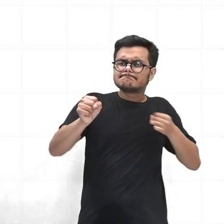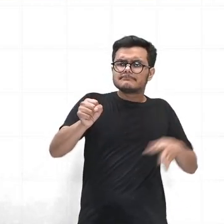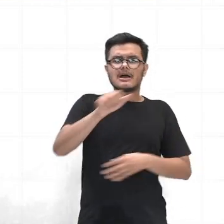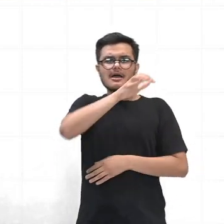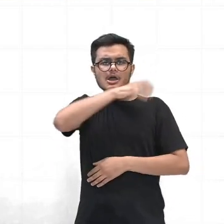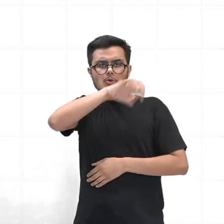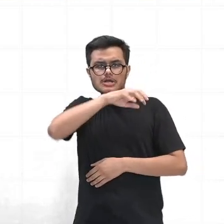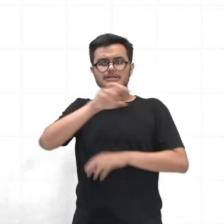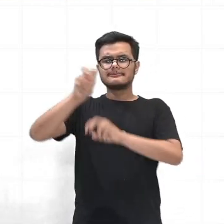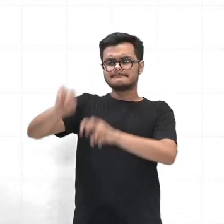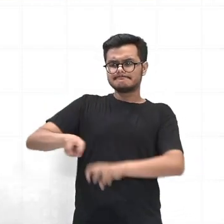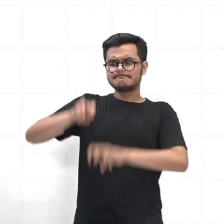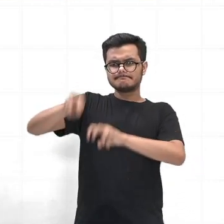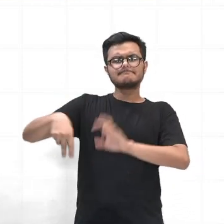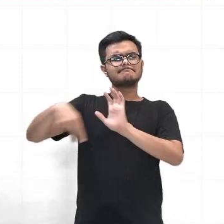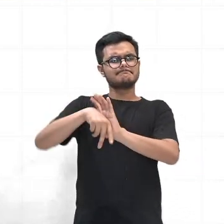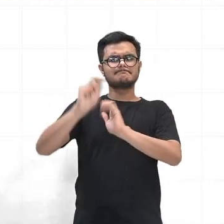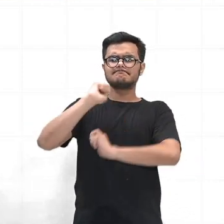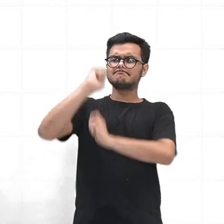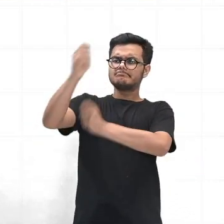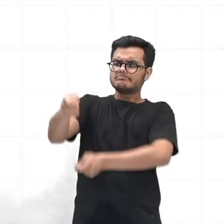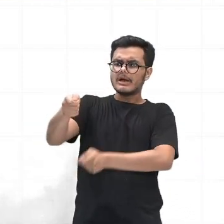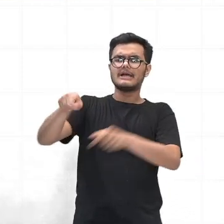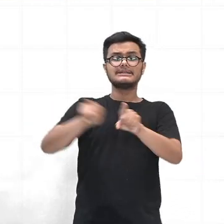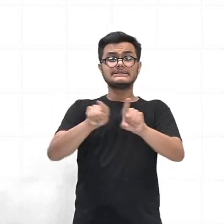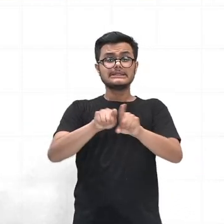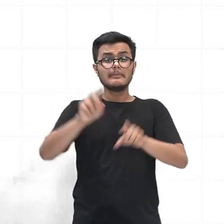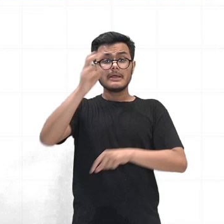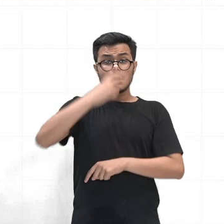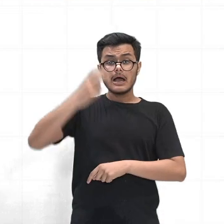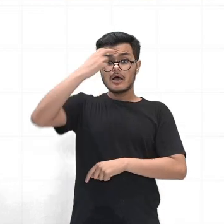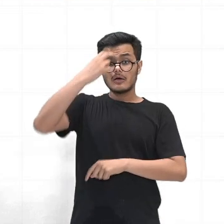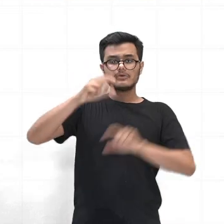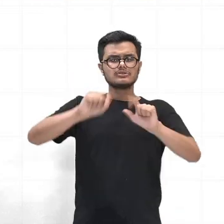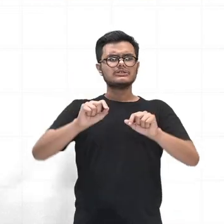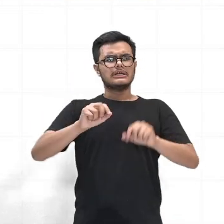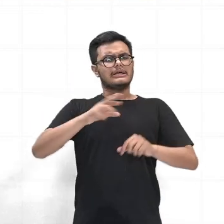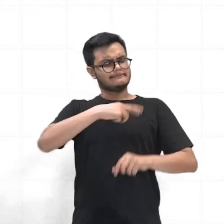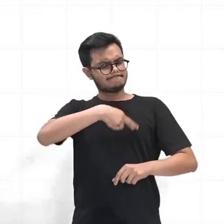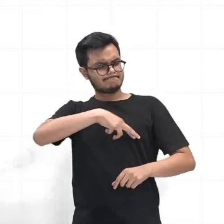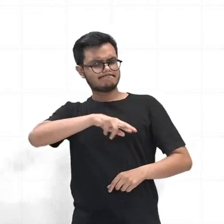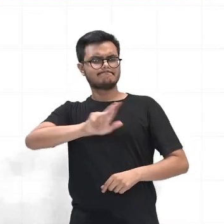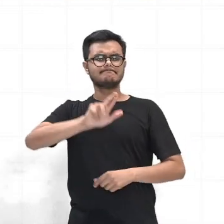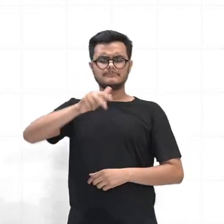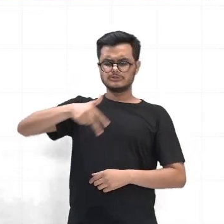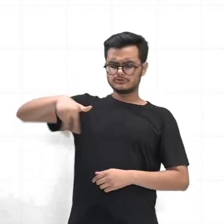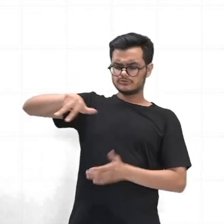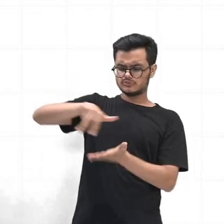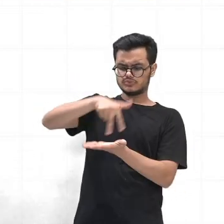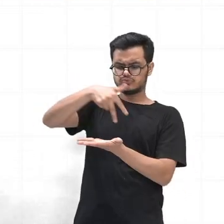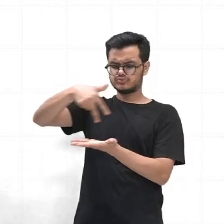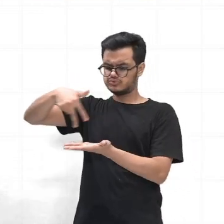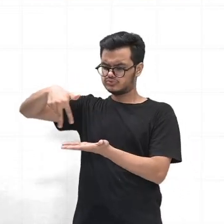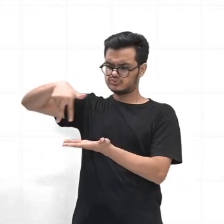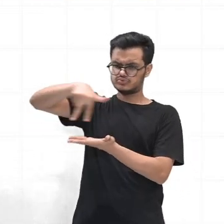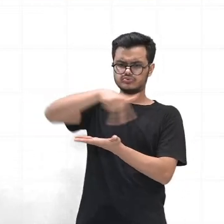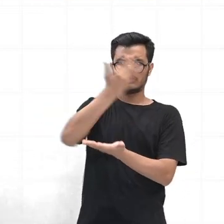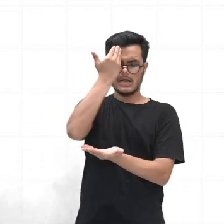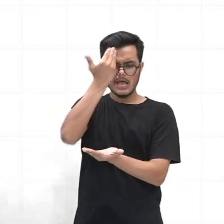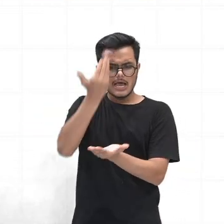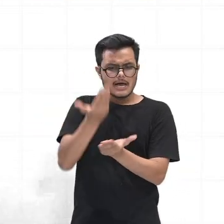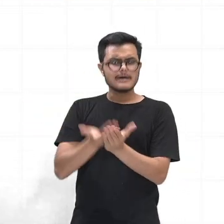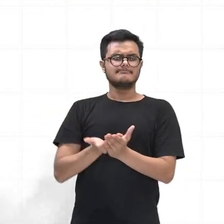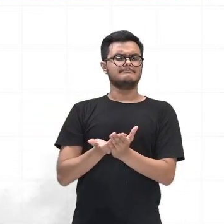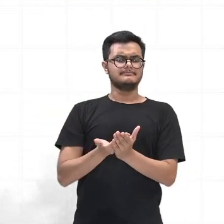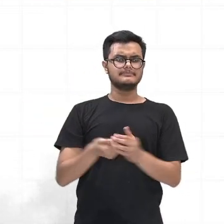de subsistência. Sua cultura inclui aí uma espiritualidade marcada por rituais xamânicos,